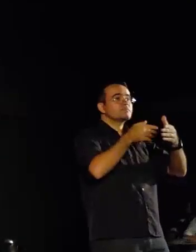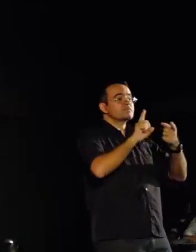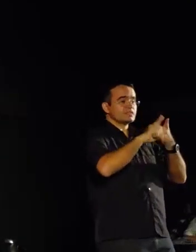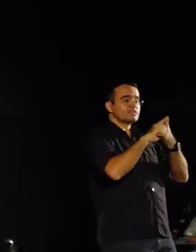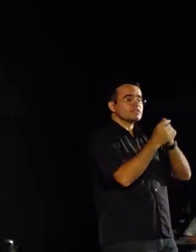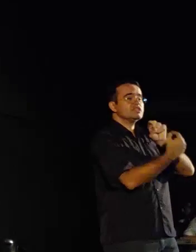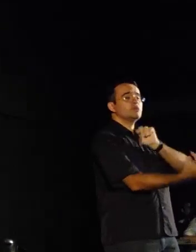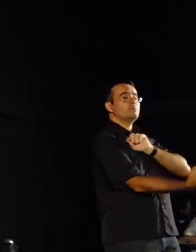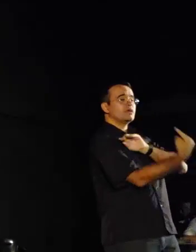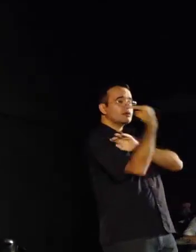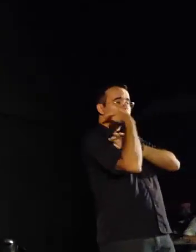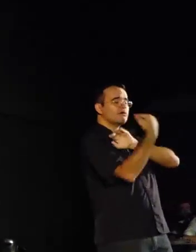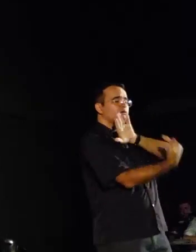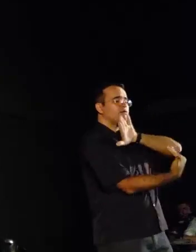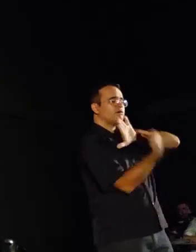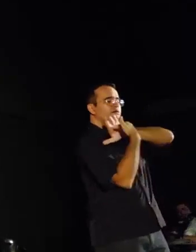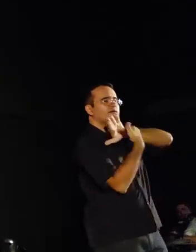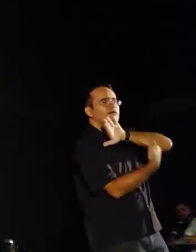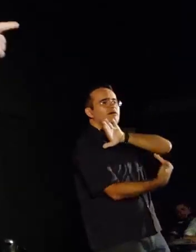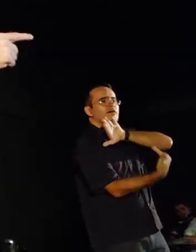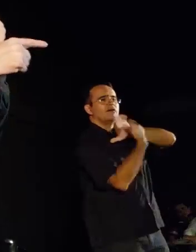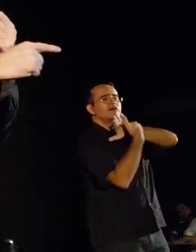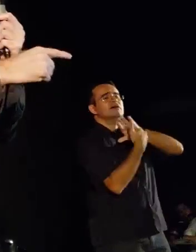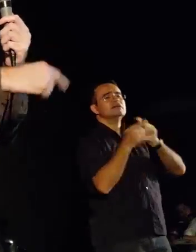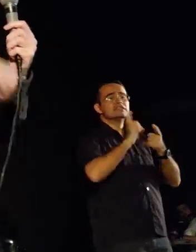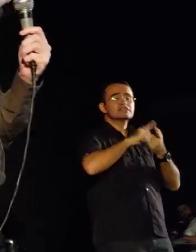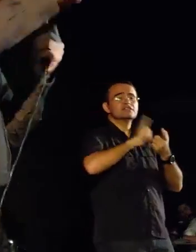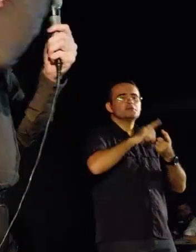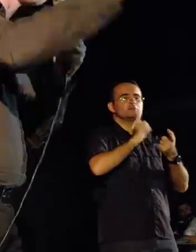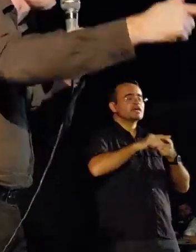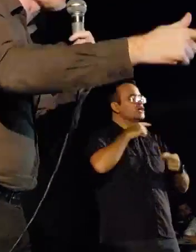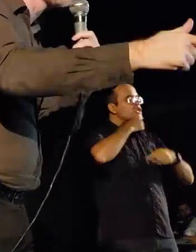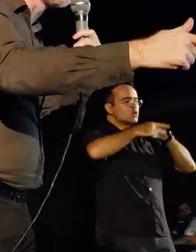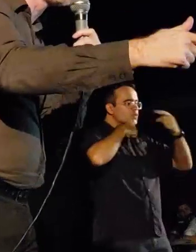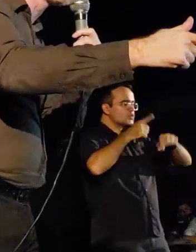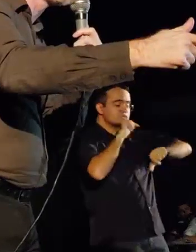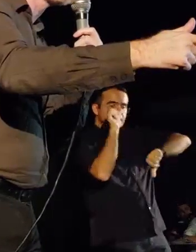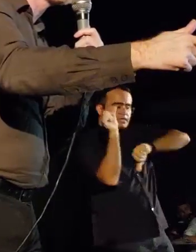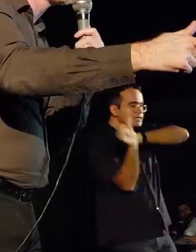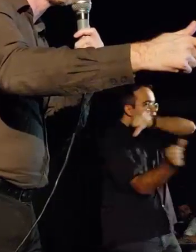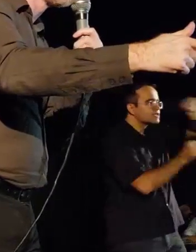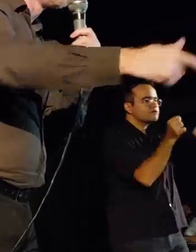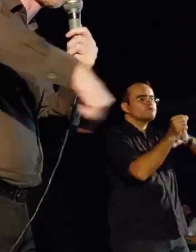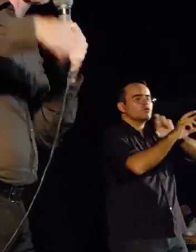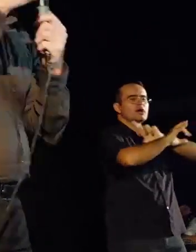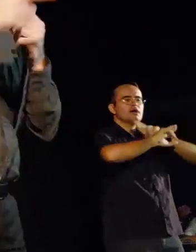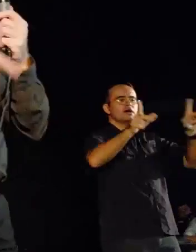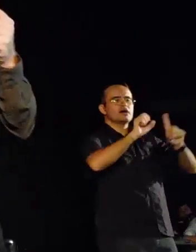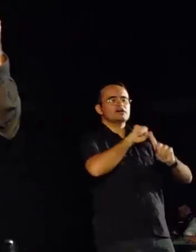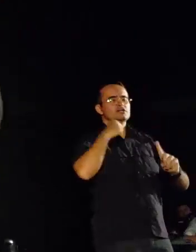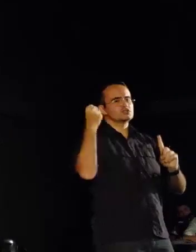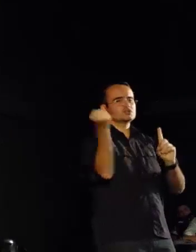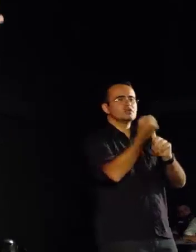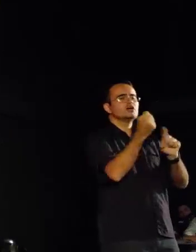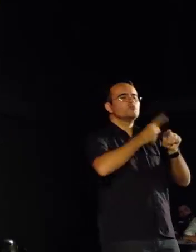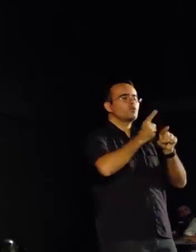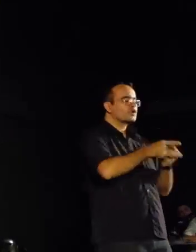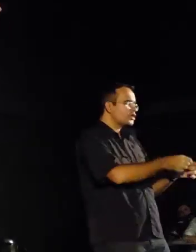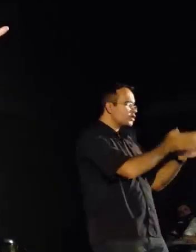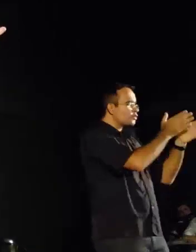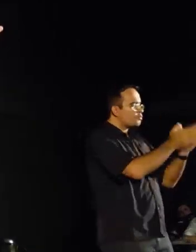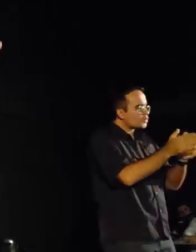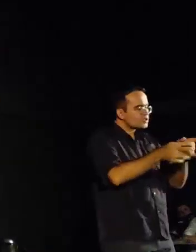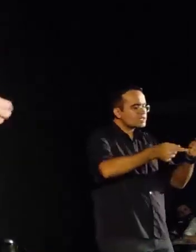trás. Ou seja, não dava para você criar grandes transformações, porque afinal de contas os processos de negociação